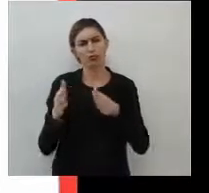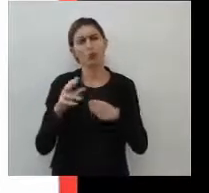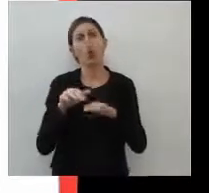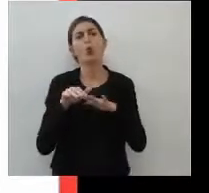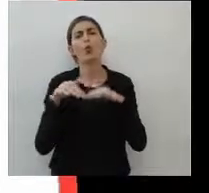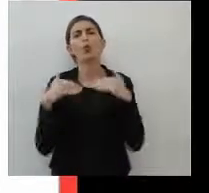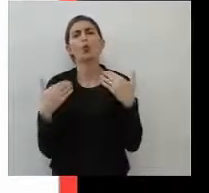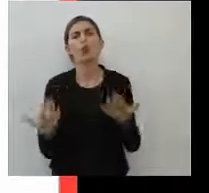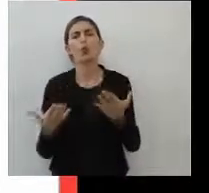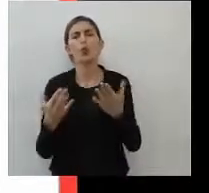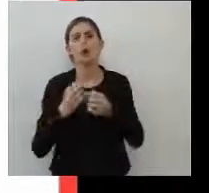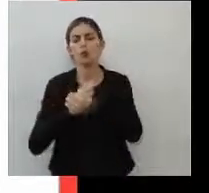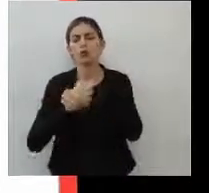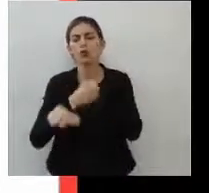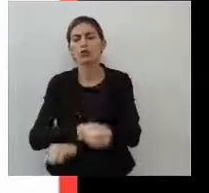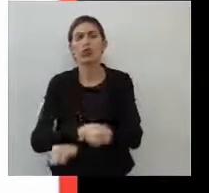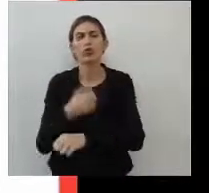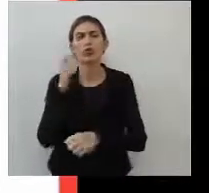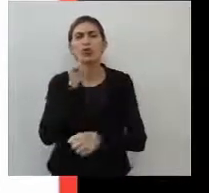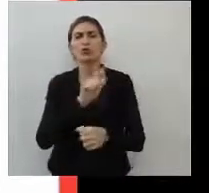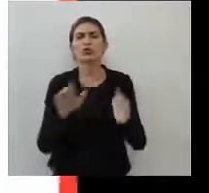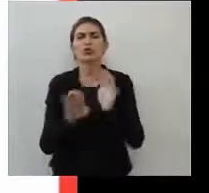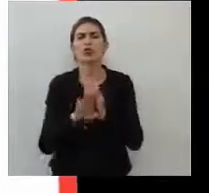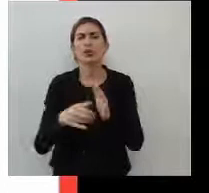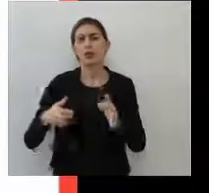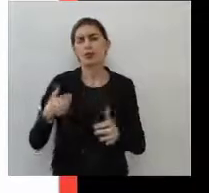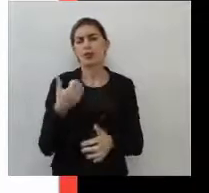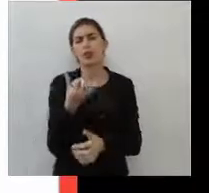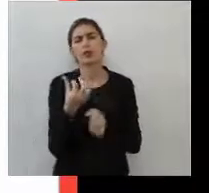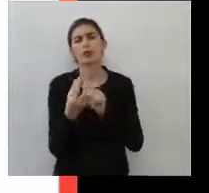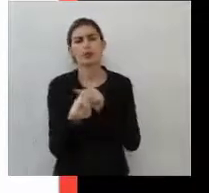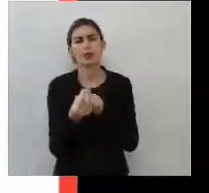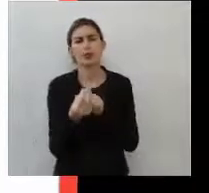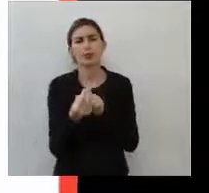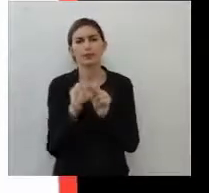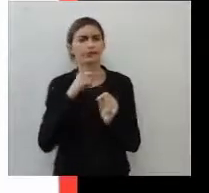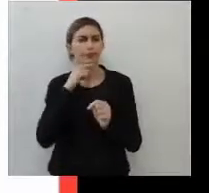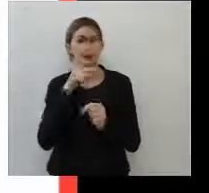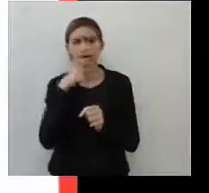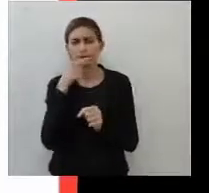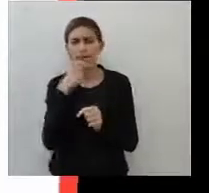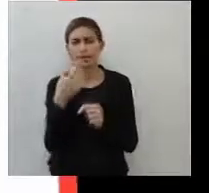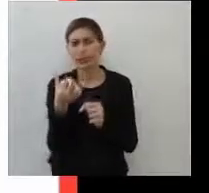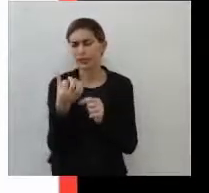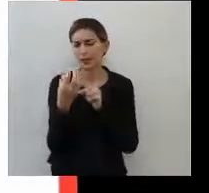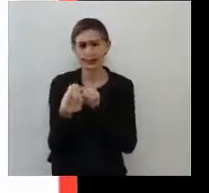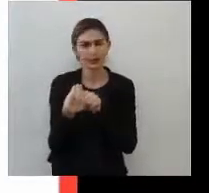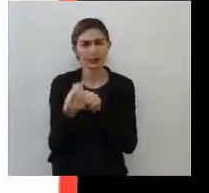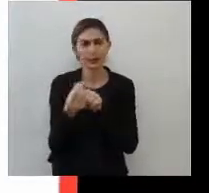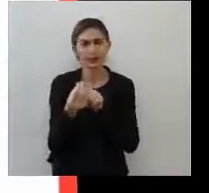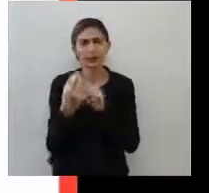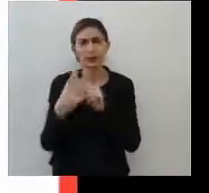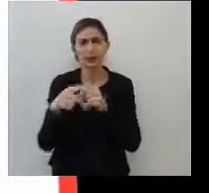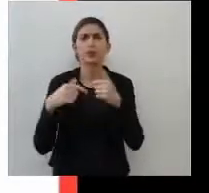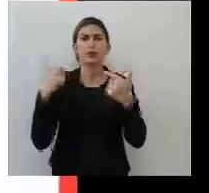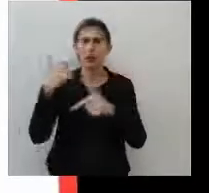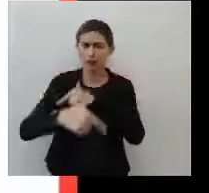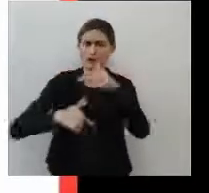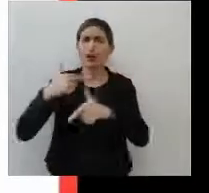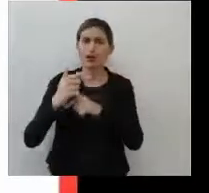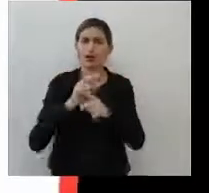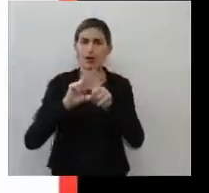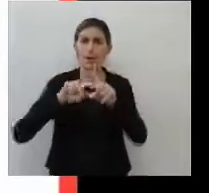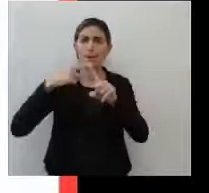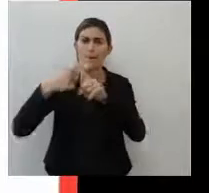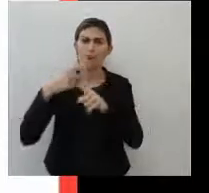Qual era o escravo que chegava aos 60? E nem era com 60. Porque quando ele completasse 60 anos, ele ainda tem que trabalhar mais 5